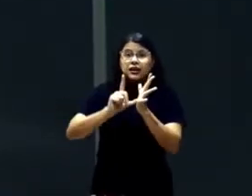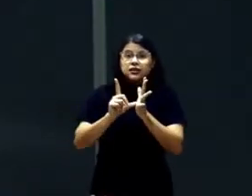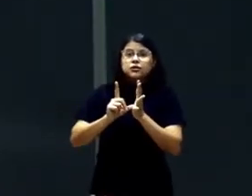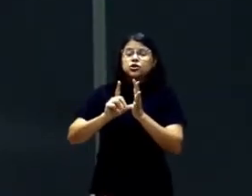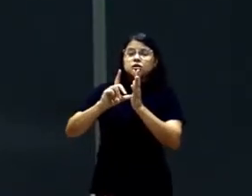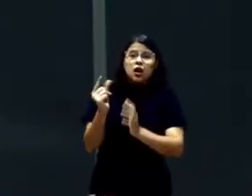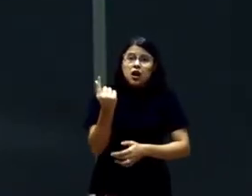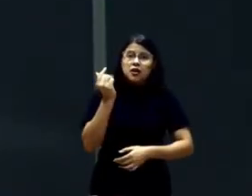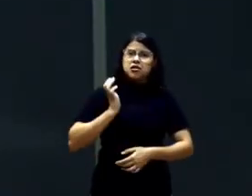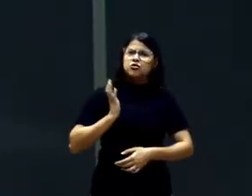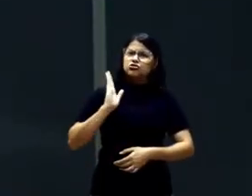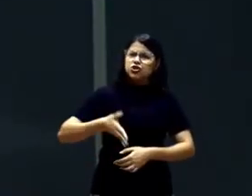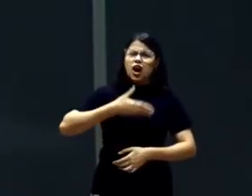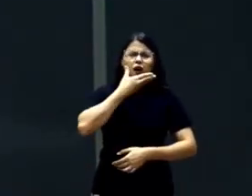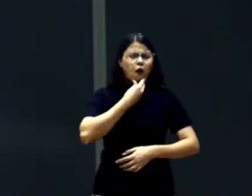Um fazendeiro.